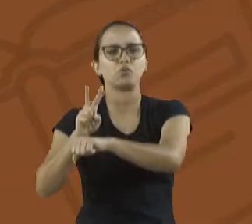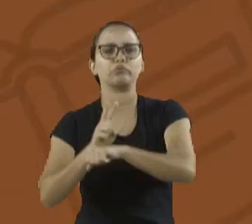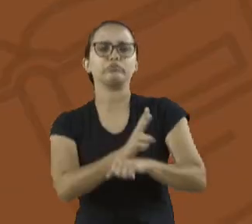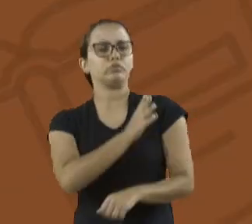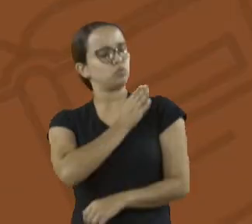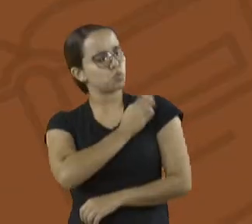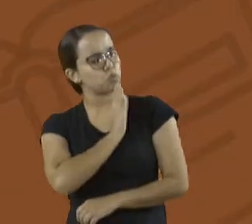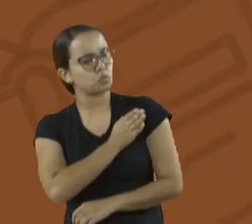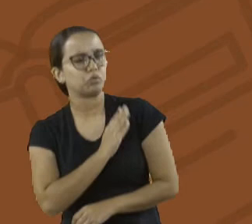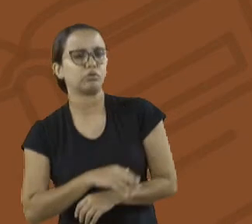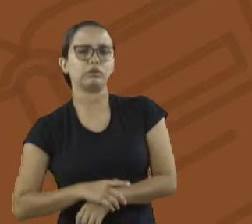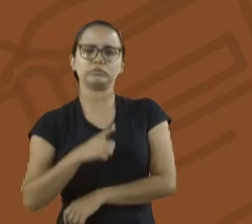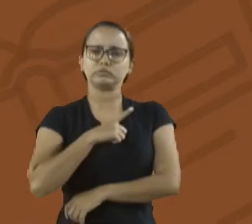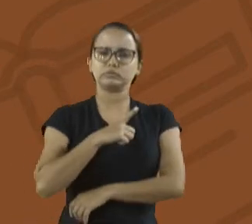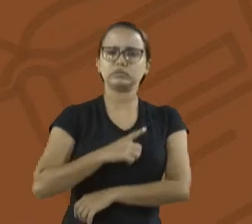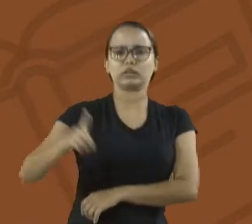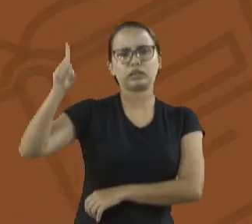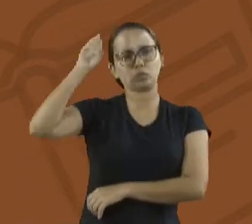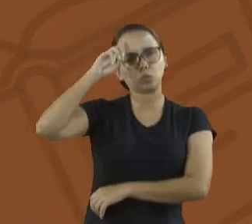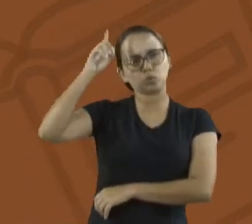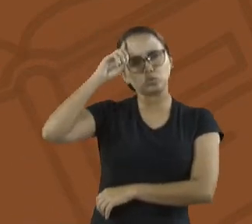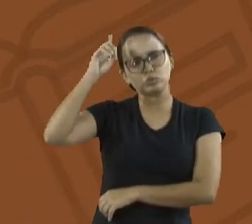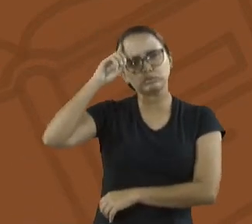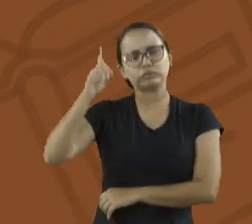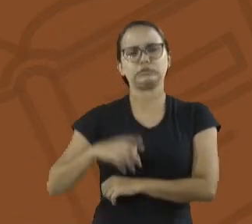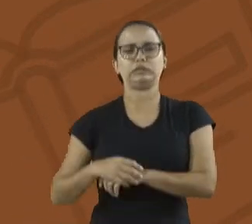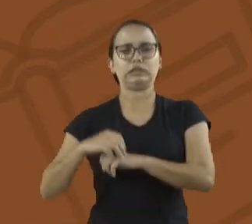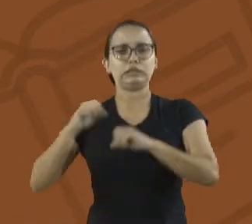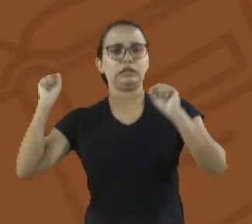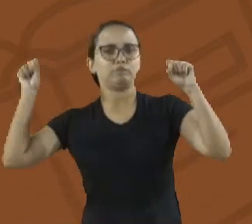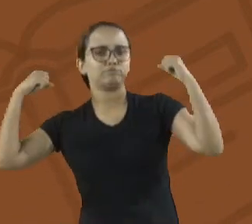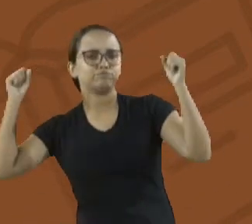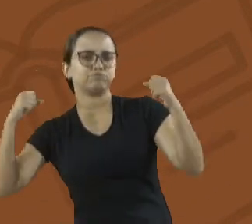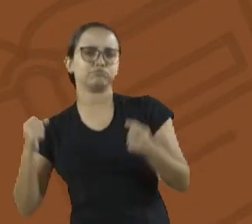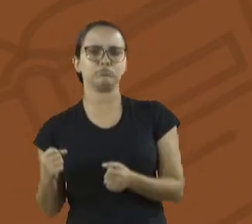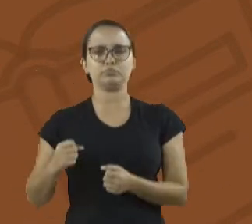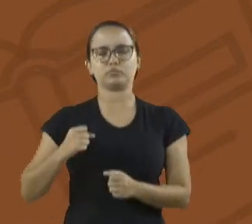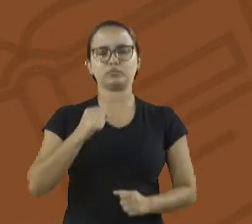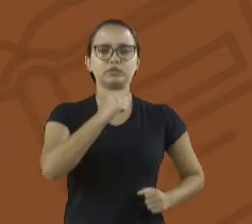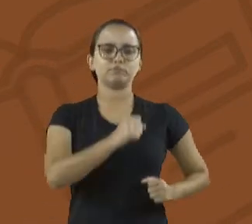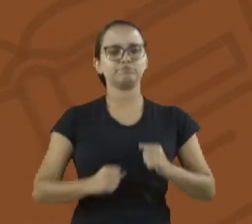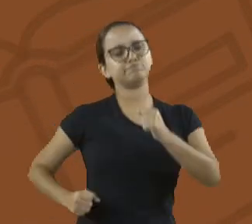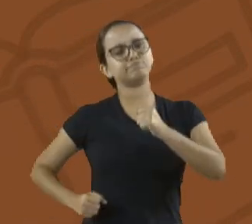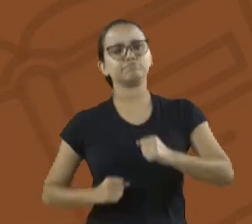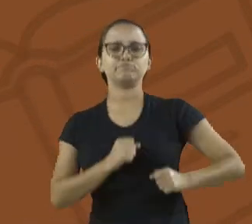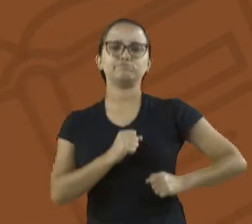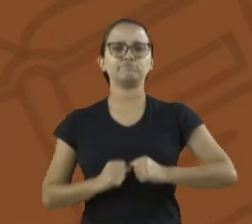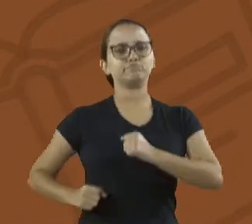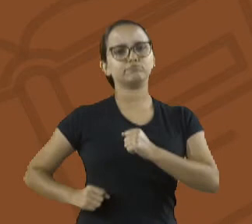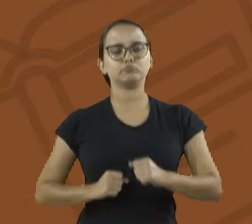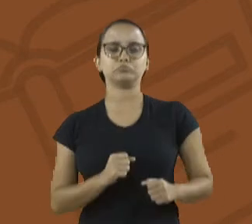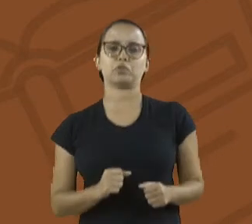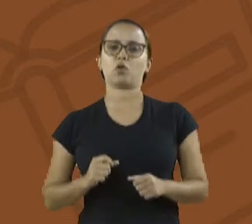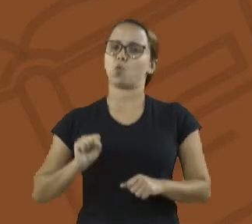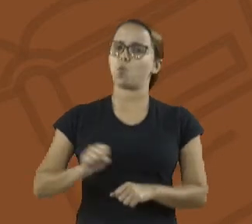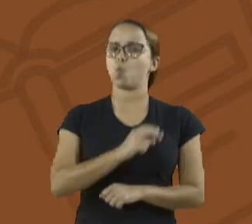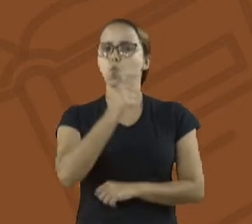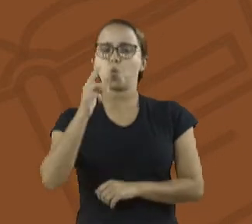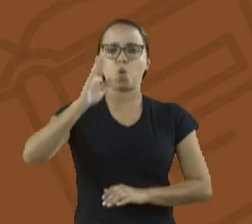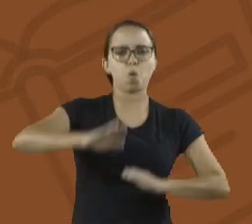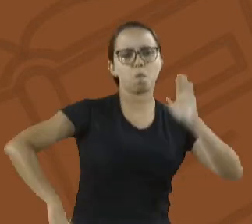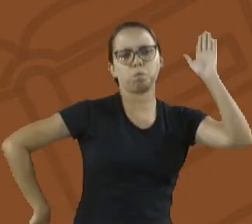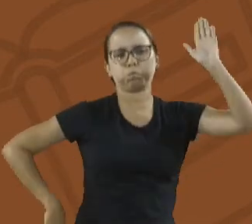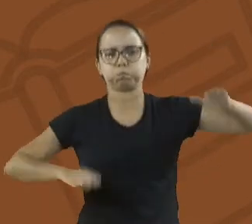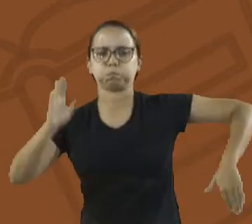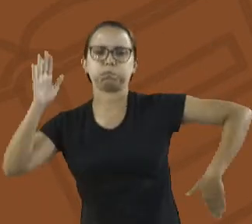diárias, cíclicas, caminhando, quem puder ter acesso a algum ambiente aquático, nadando, ou